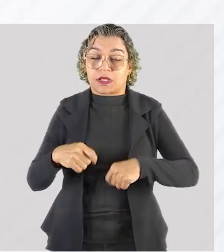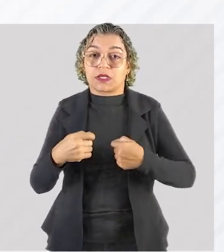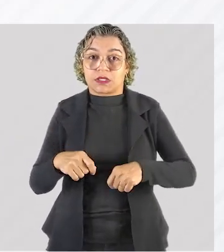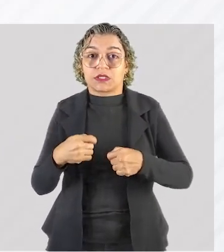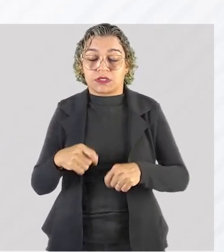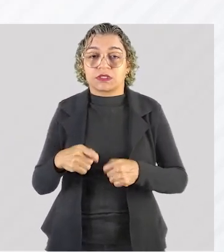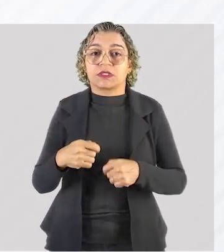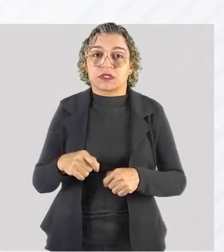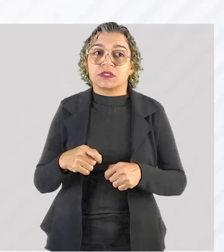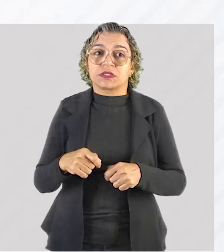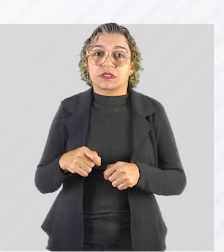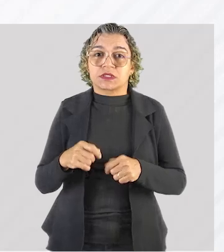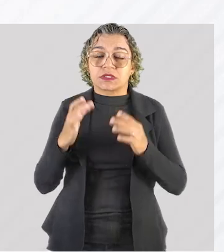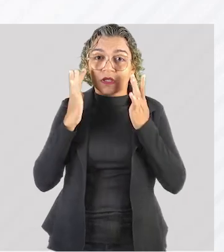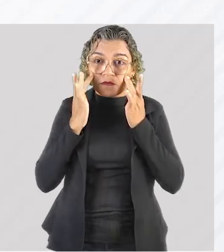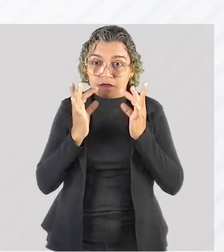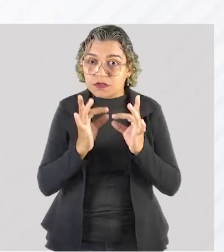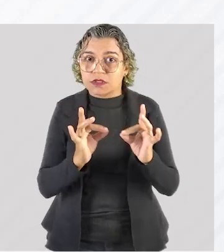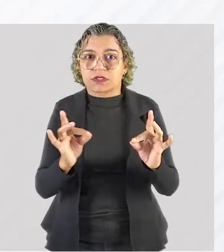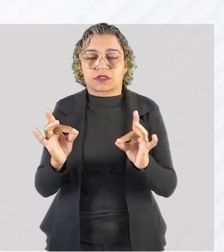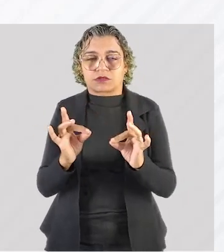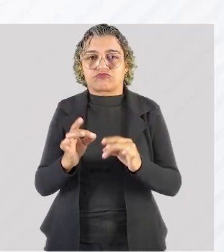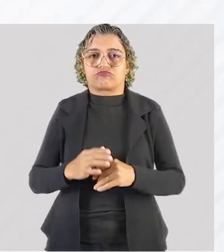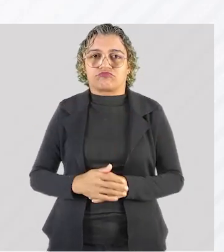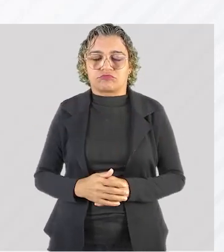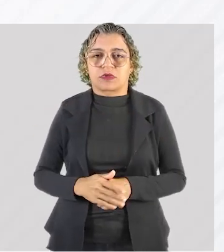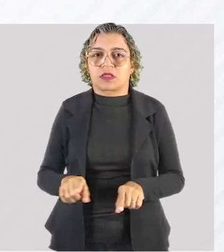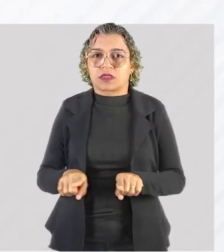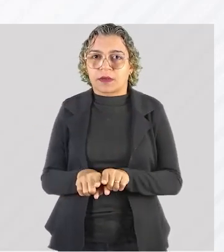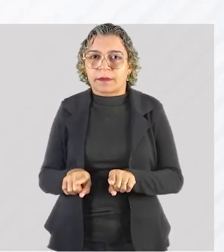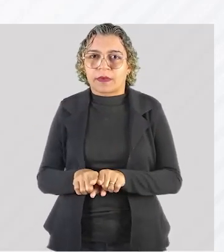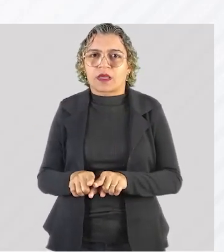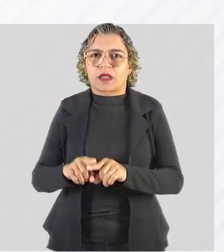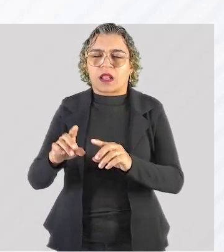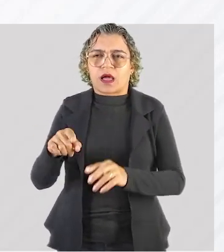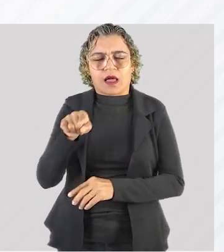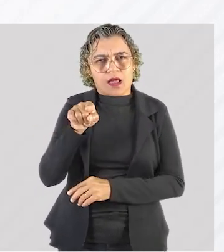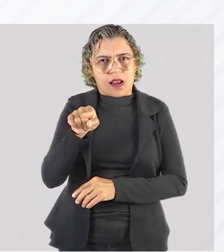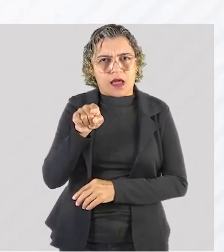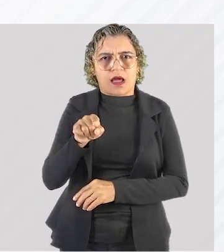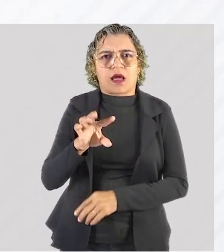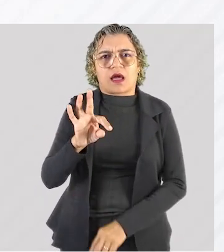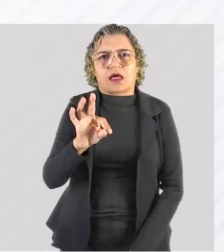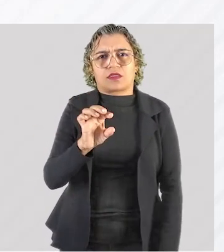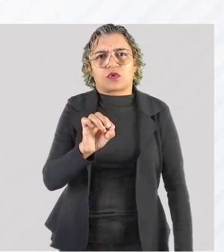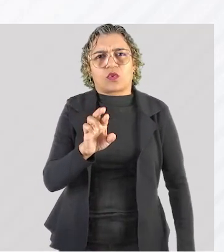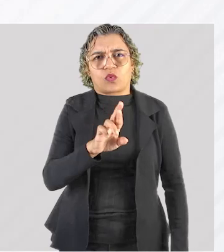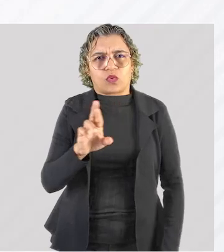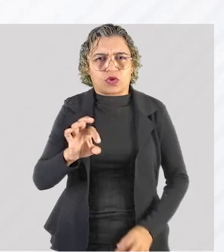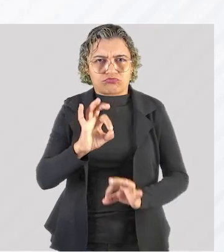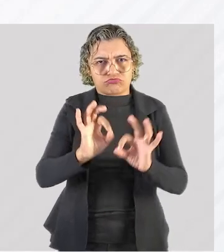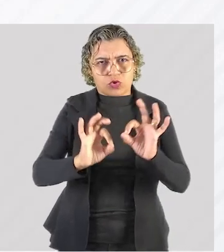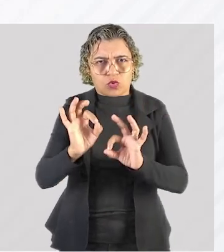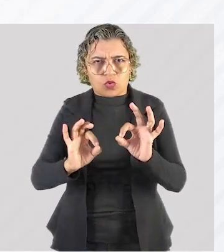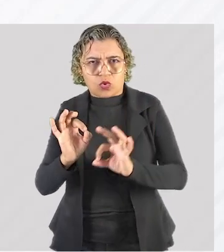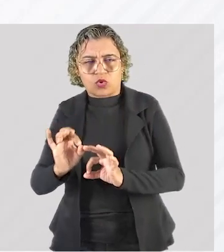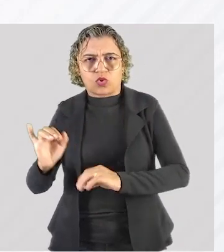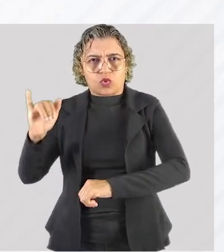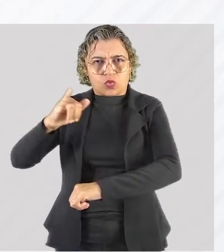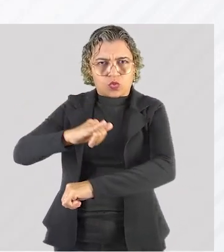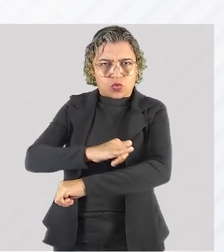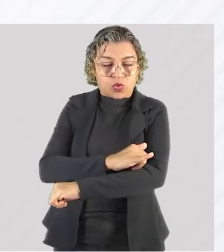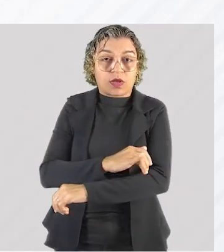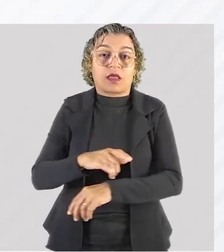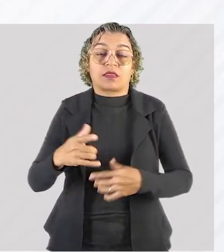de concentração total da tripulação e da torre de controle dos aeroportos. Segundo o levantamento da